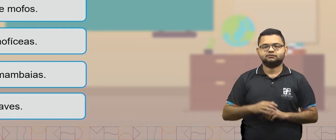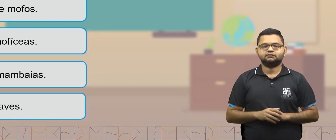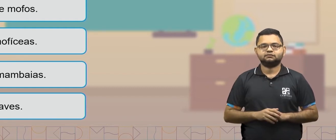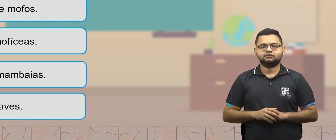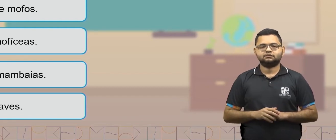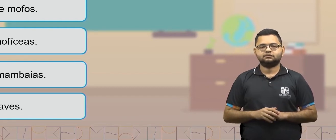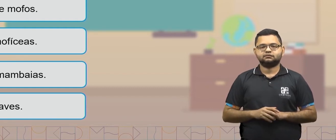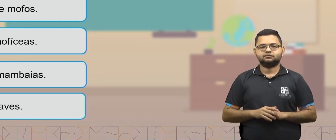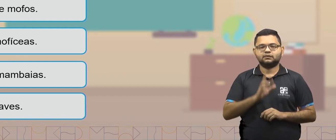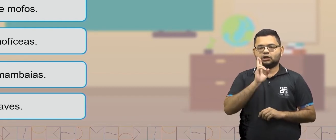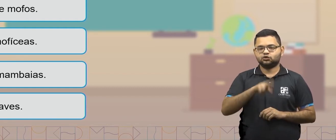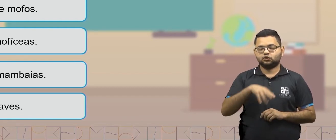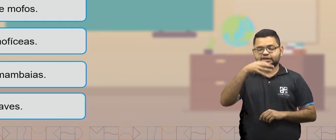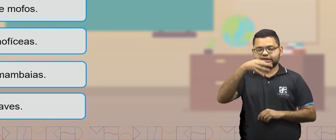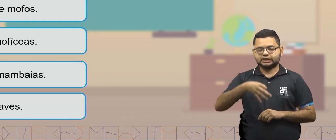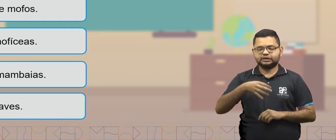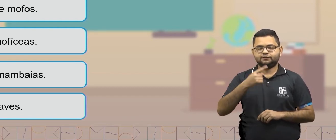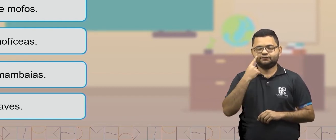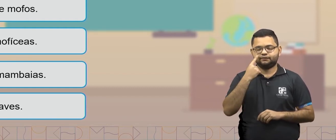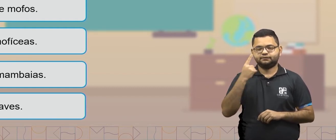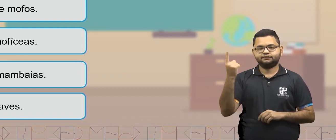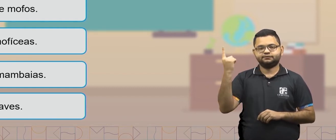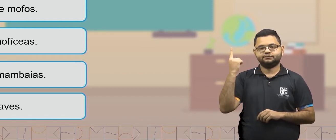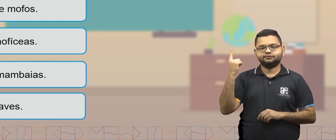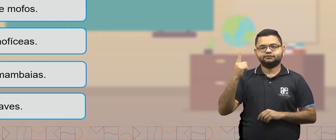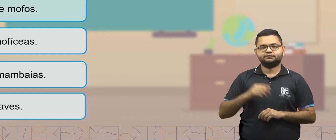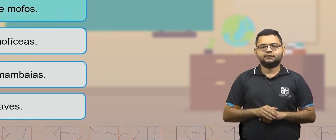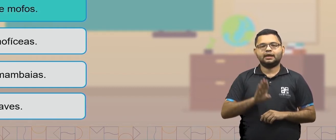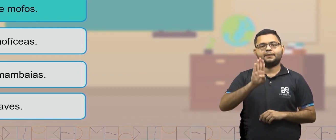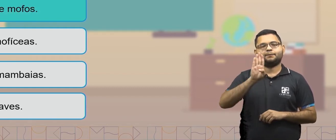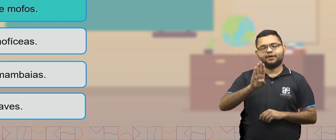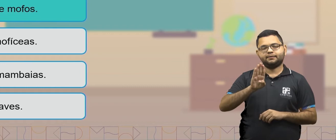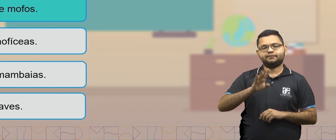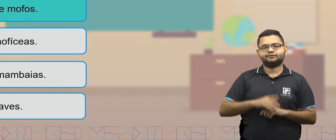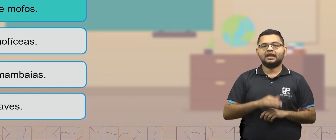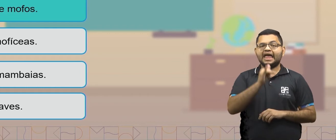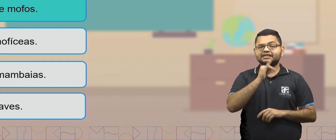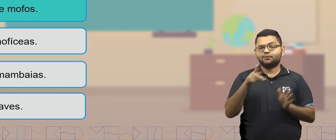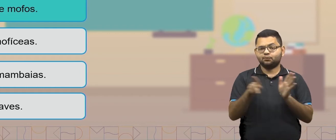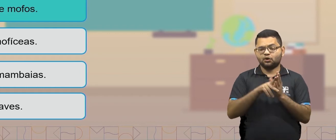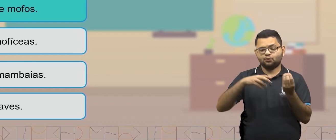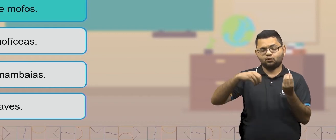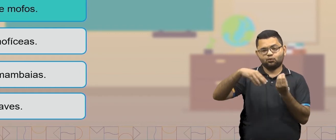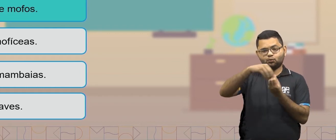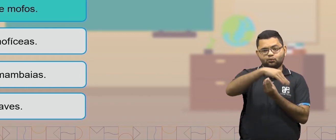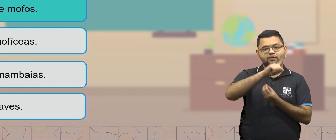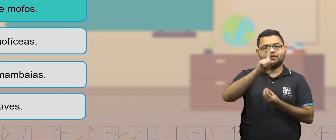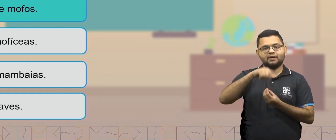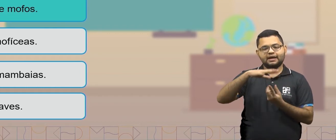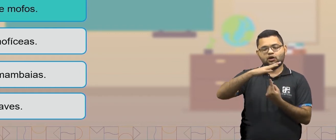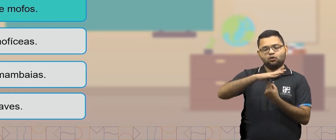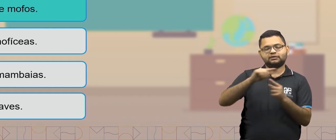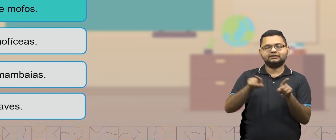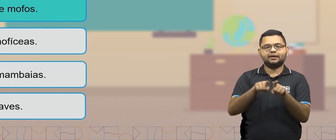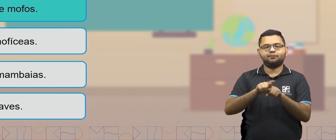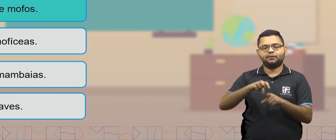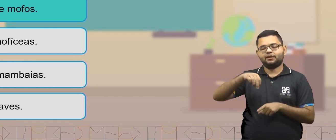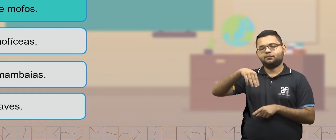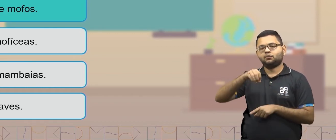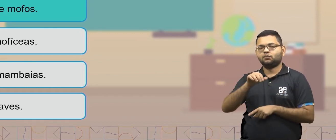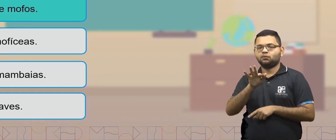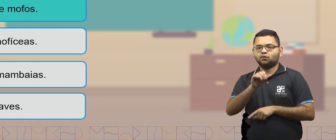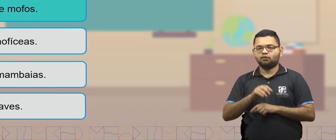e aves. Vamos à resposta correta? É a letra B. Exemplos de fungos, cogumelos e